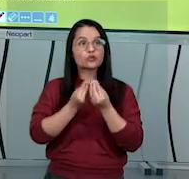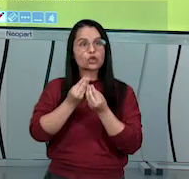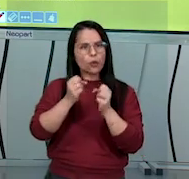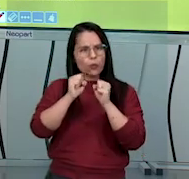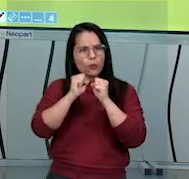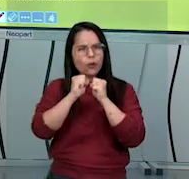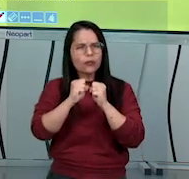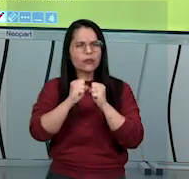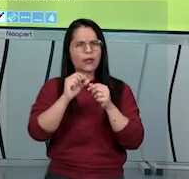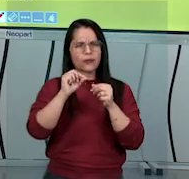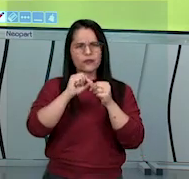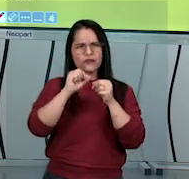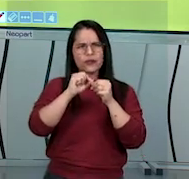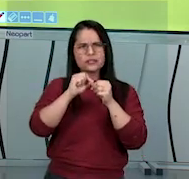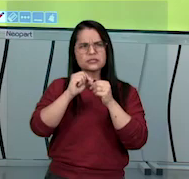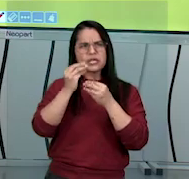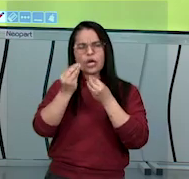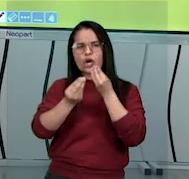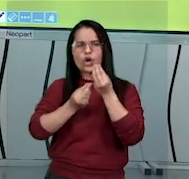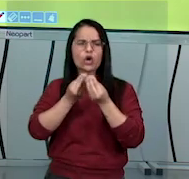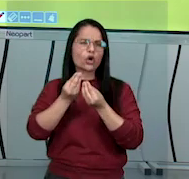podemos fazer isso